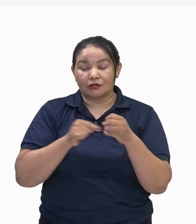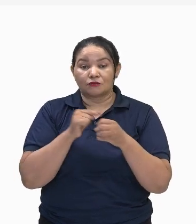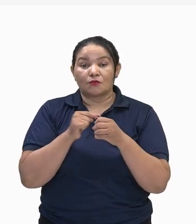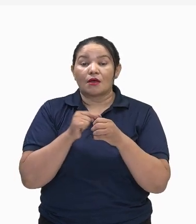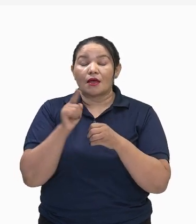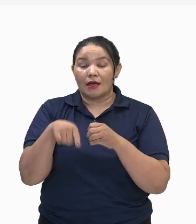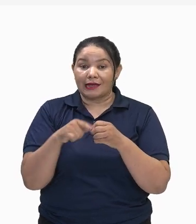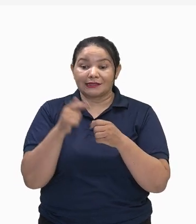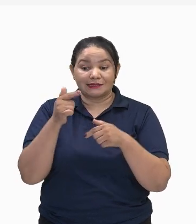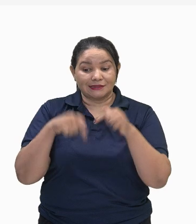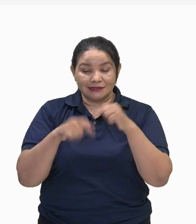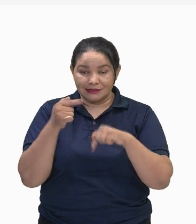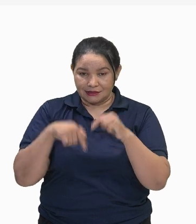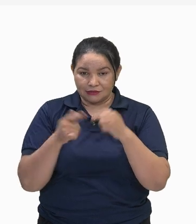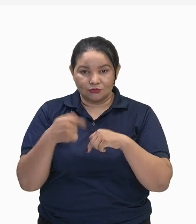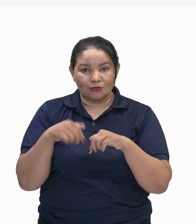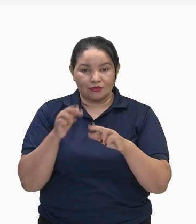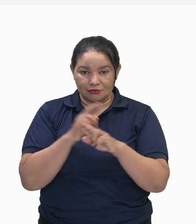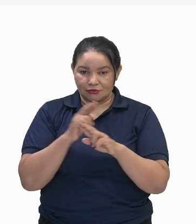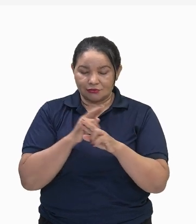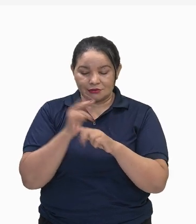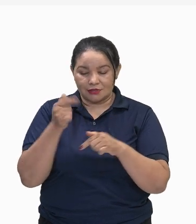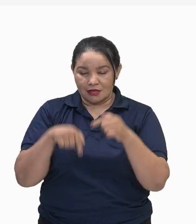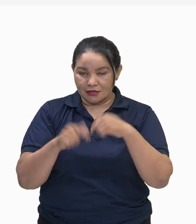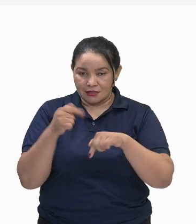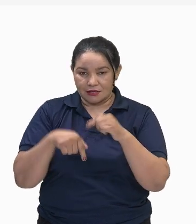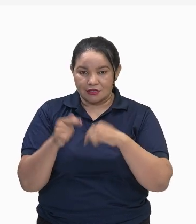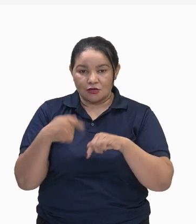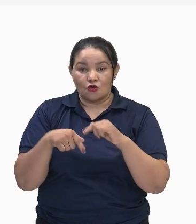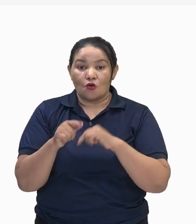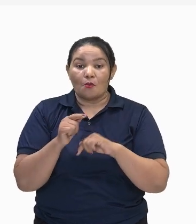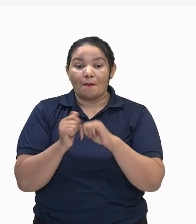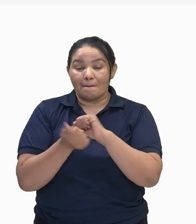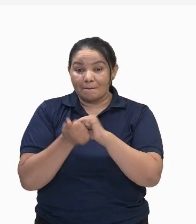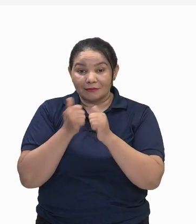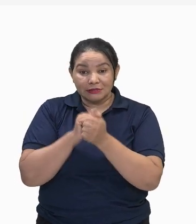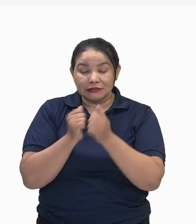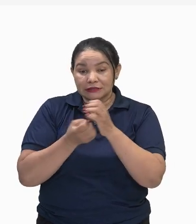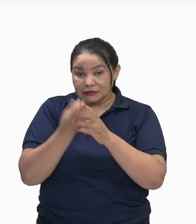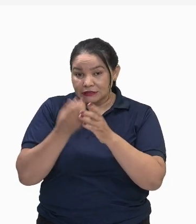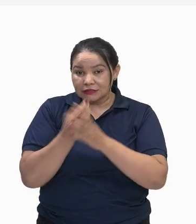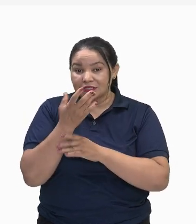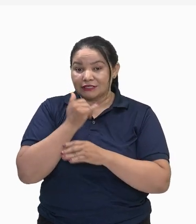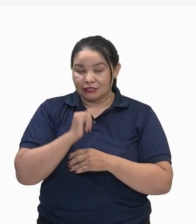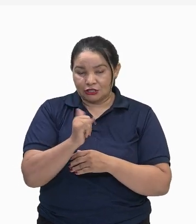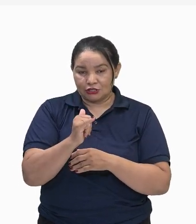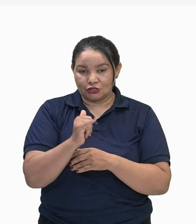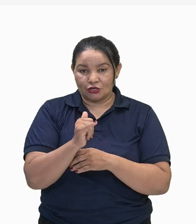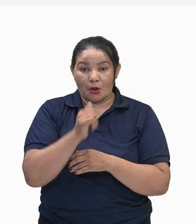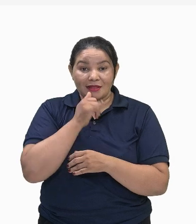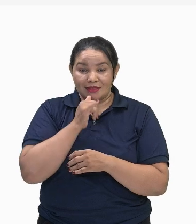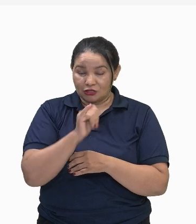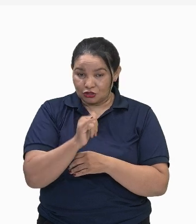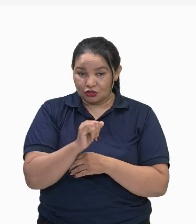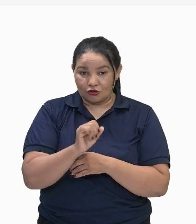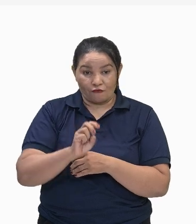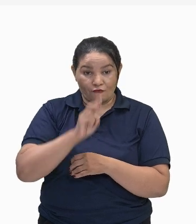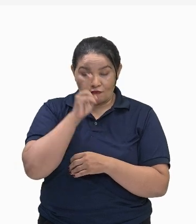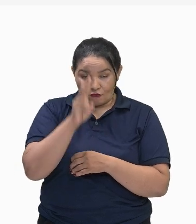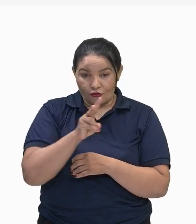química gerada ali para liberar energia. E como é uma energia muito potente, né, é possível